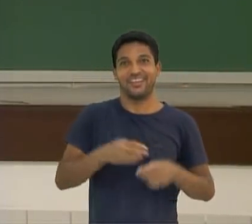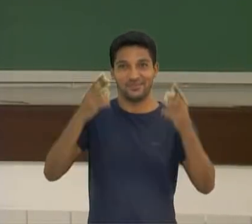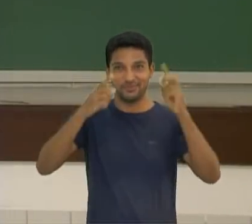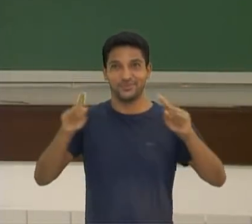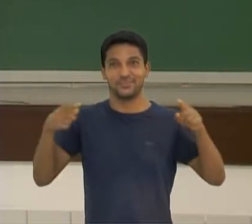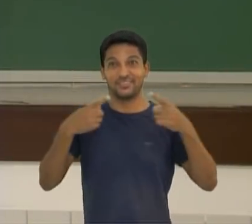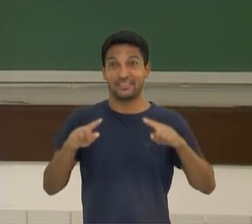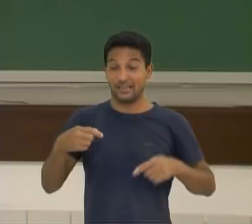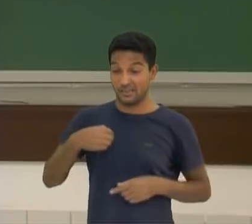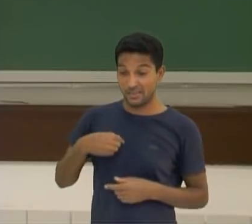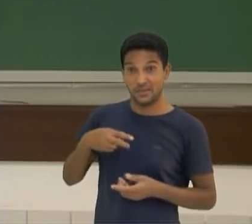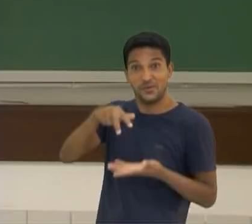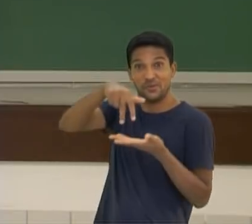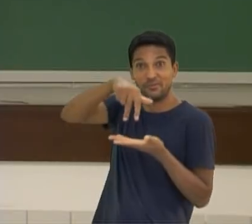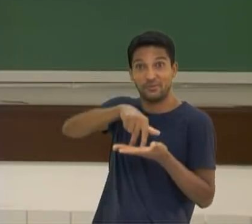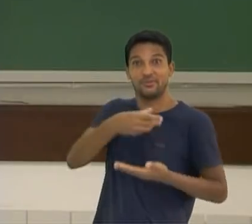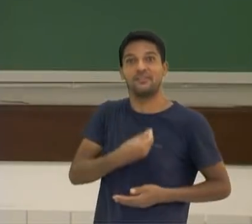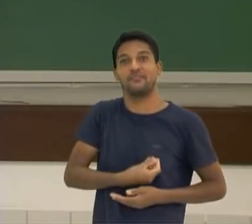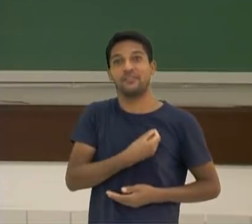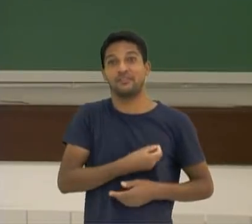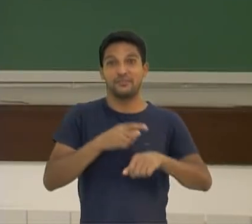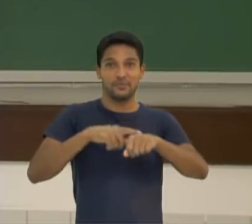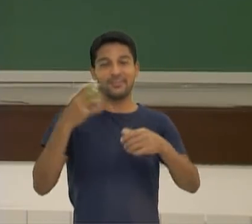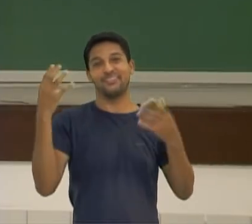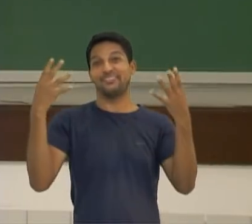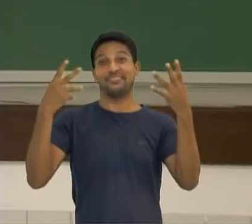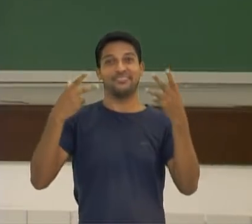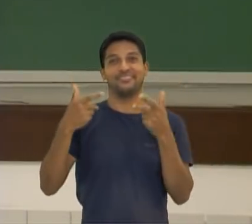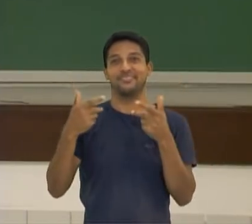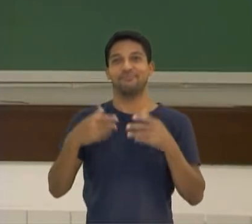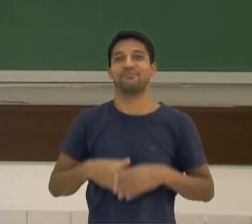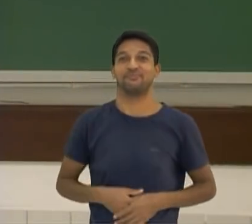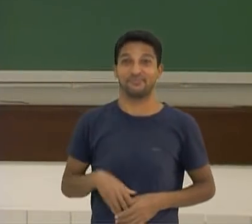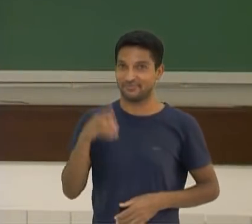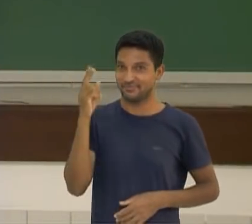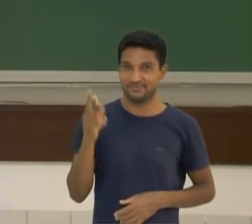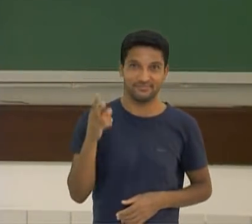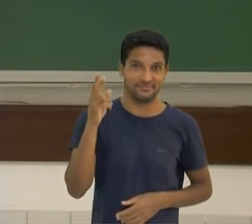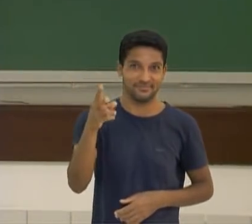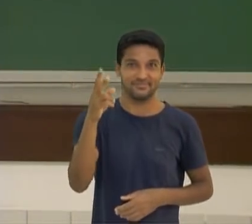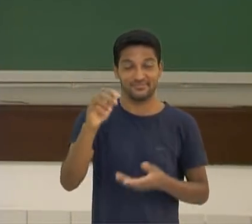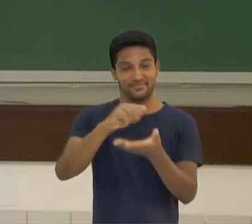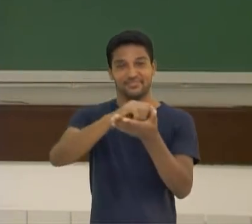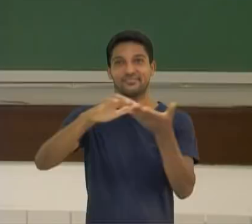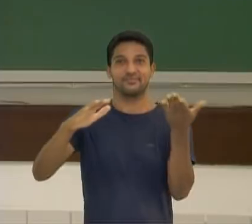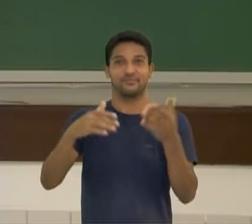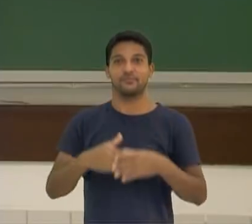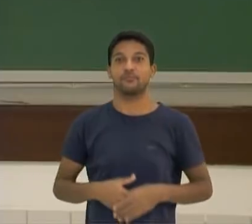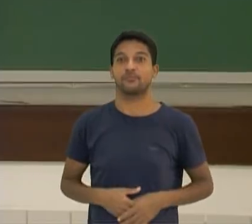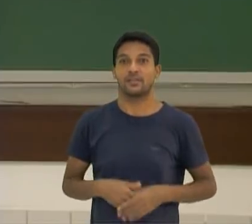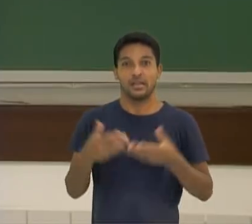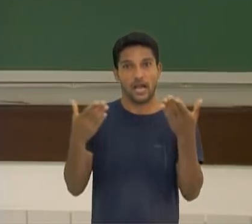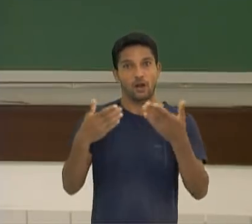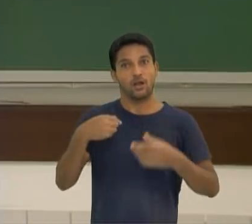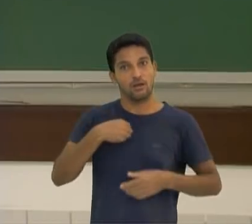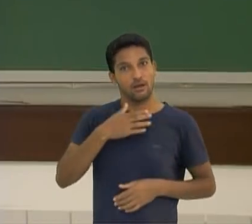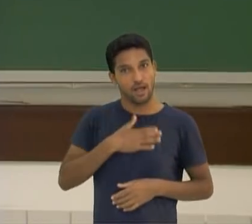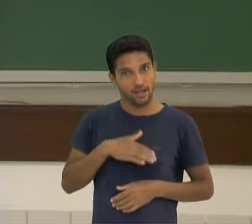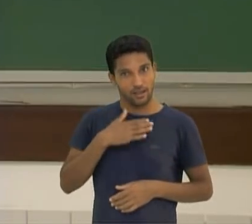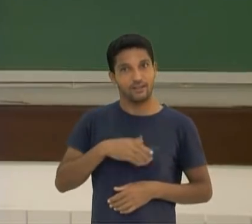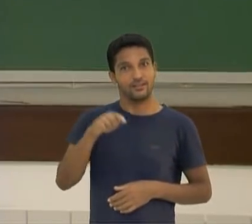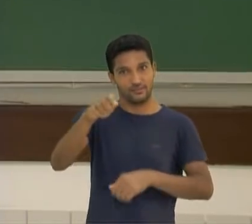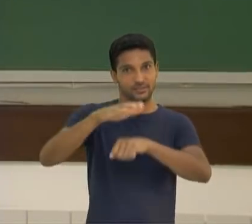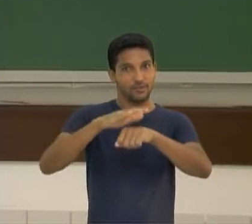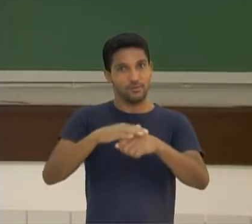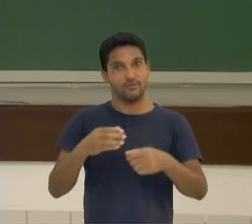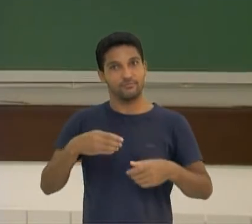vivendo esse momento lindo. Vamos lá então para as atividades, porque agora eu vou dar uma descansadinha enquanto